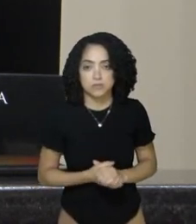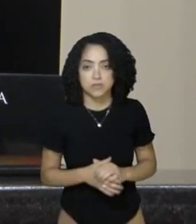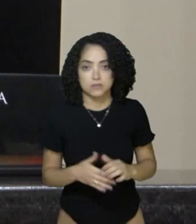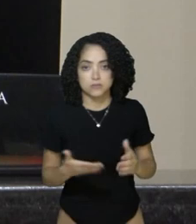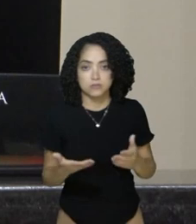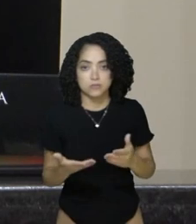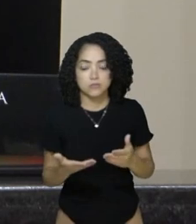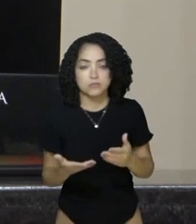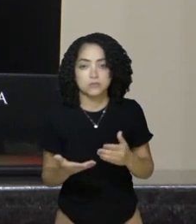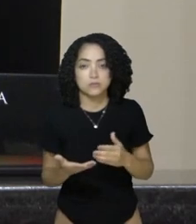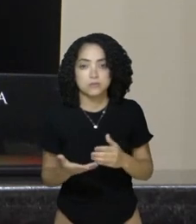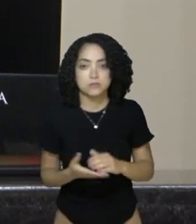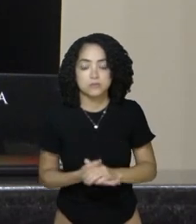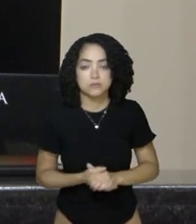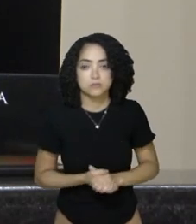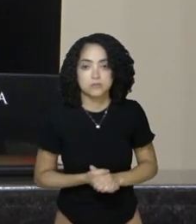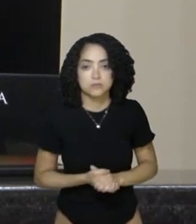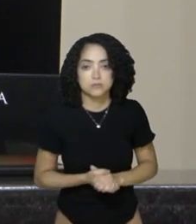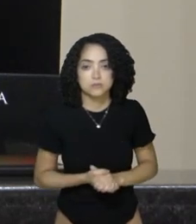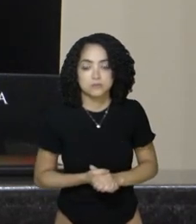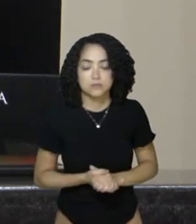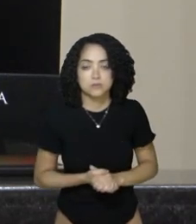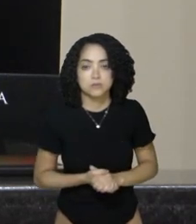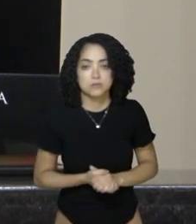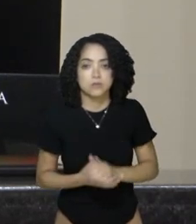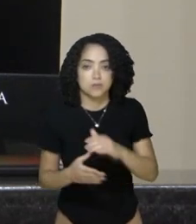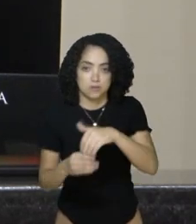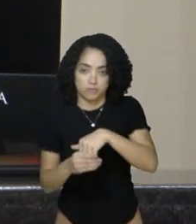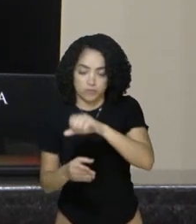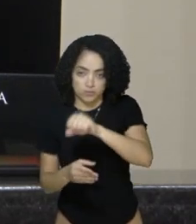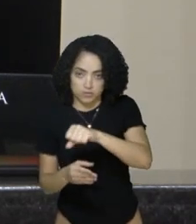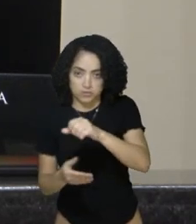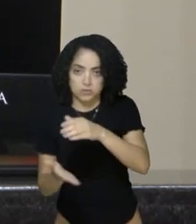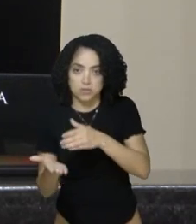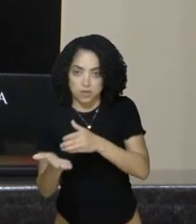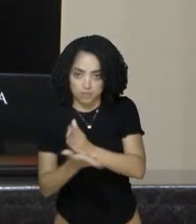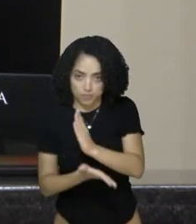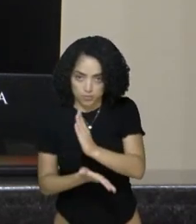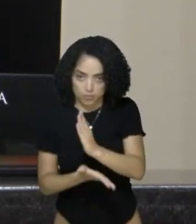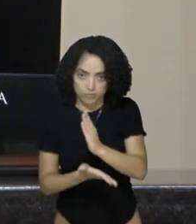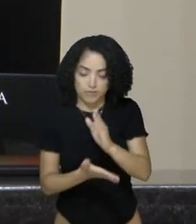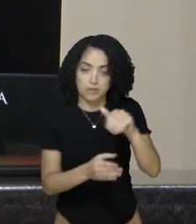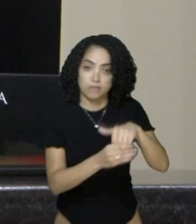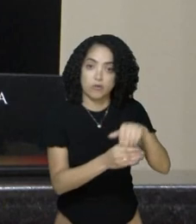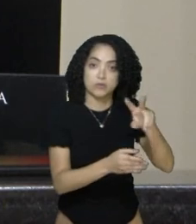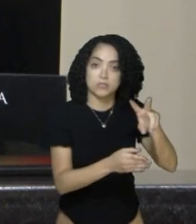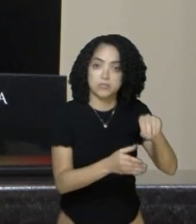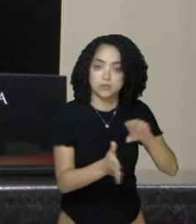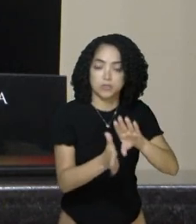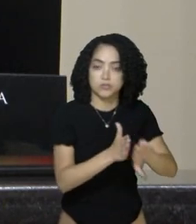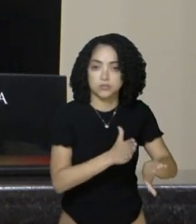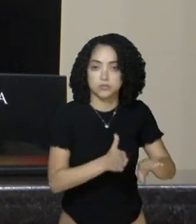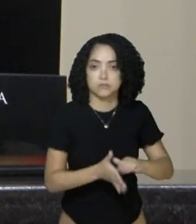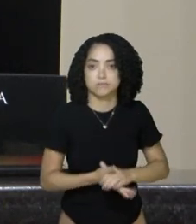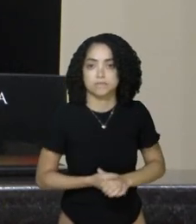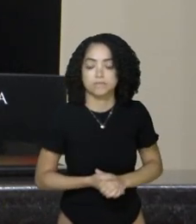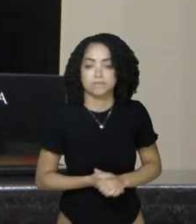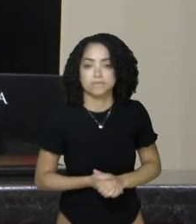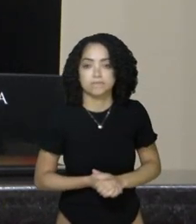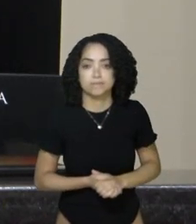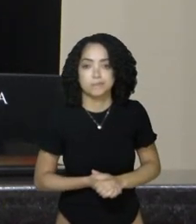deputados. Quem vota sim, aprova o projeto. Quem vota não, rejeita.